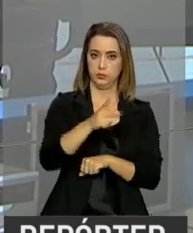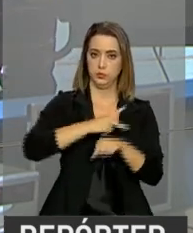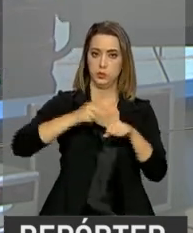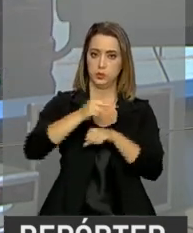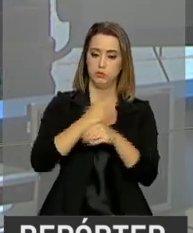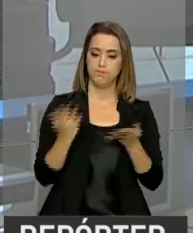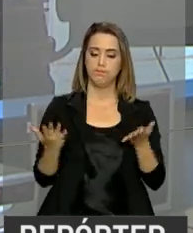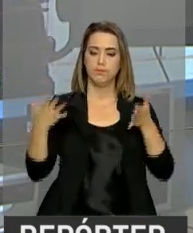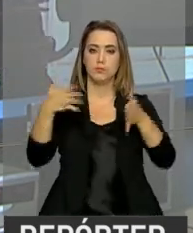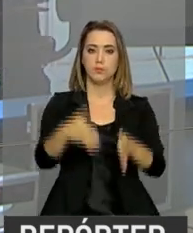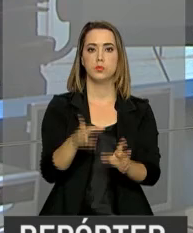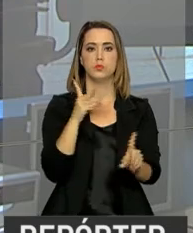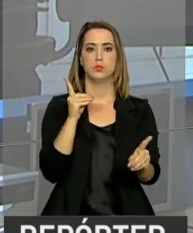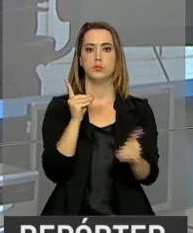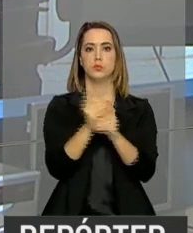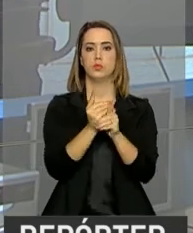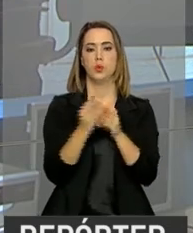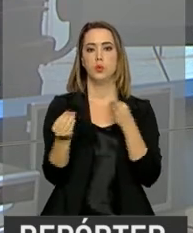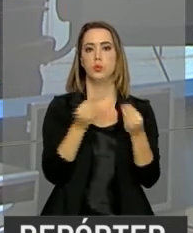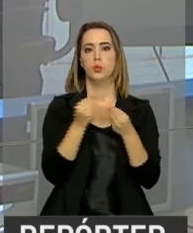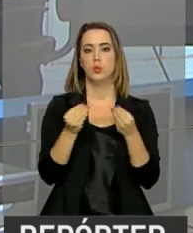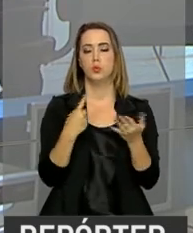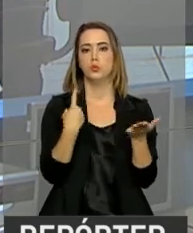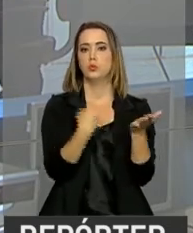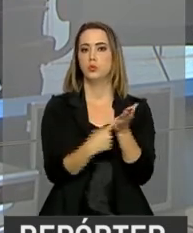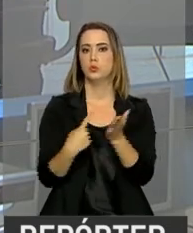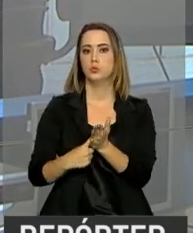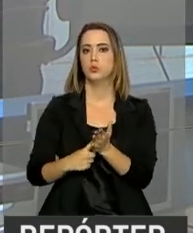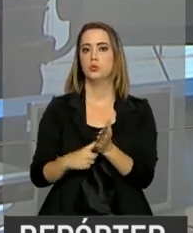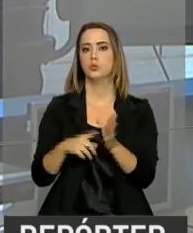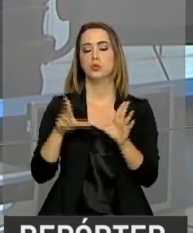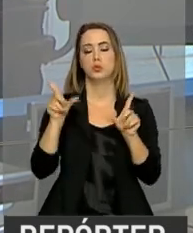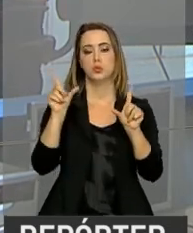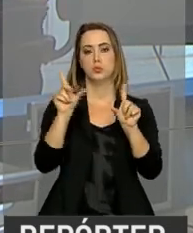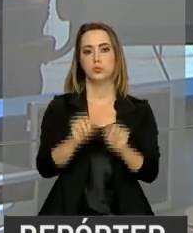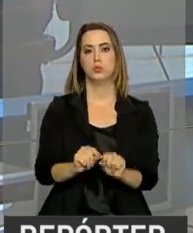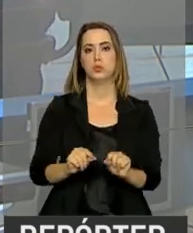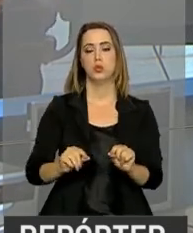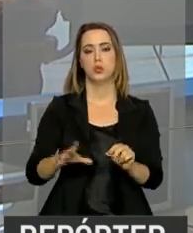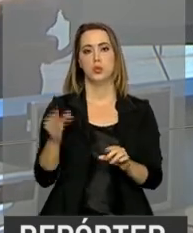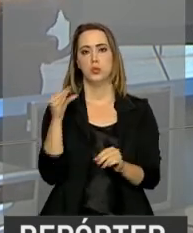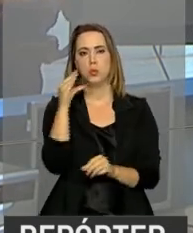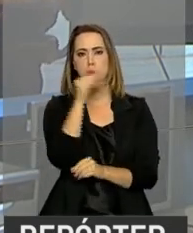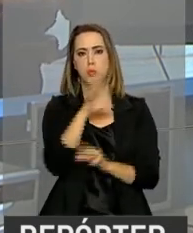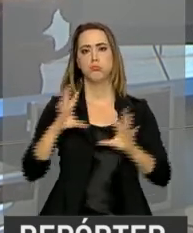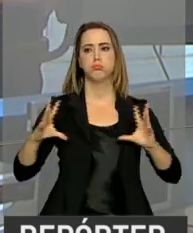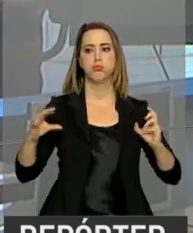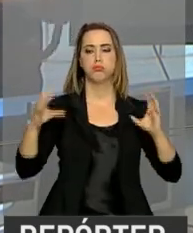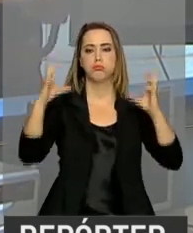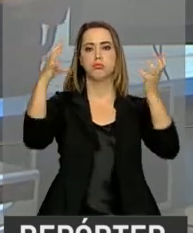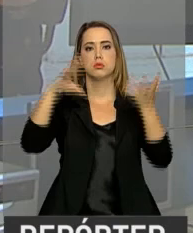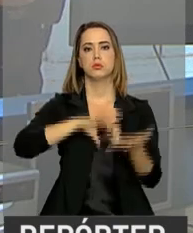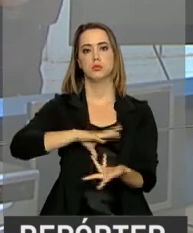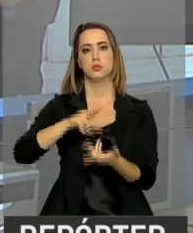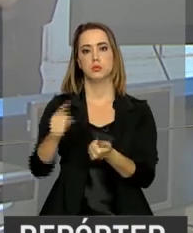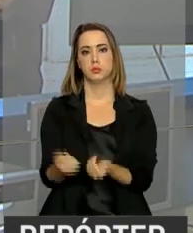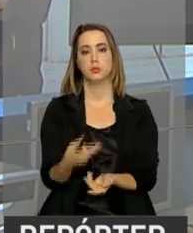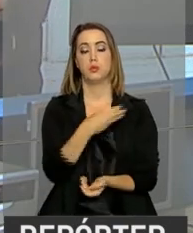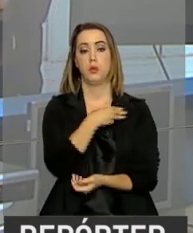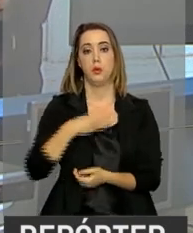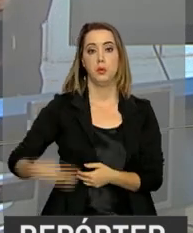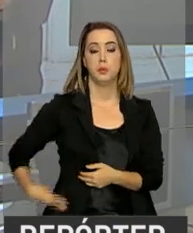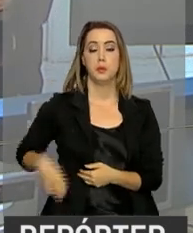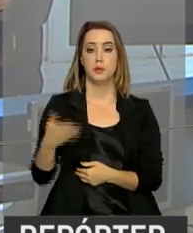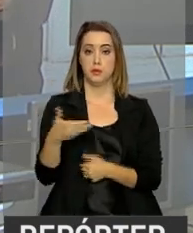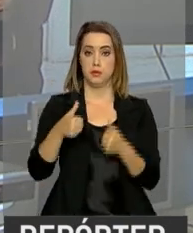acordo para frear o aquecimento do planeta. O ministro do Meio Ambiente, Sarney Filho, participou da cúpula e chefiou a delegação brasileira. Para